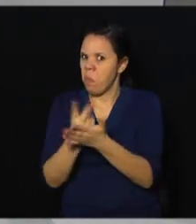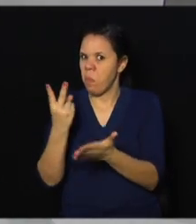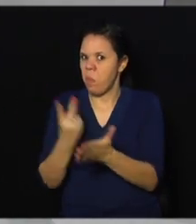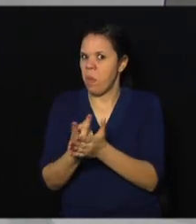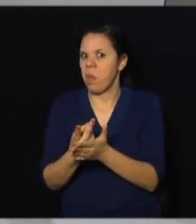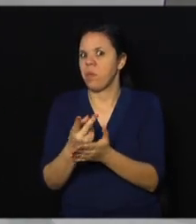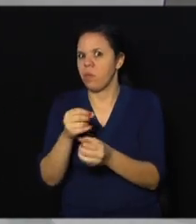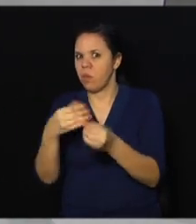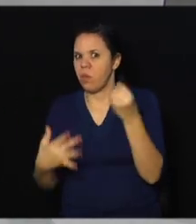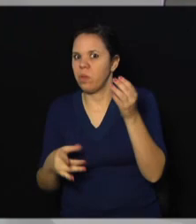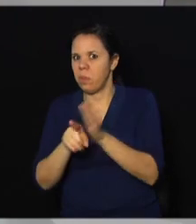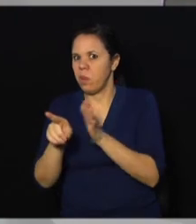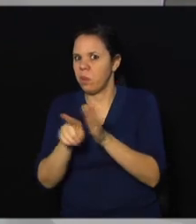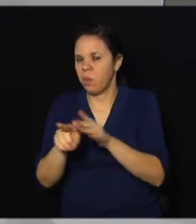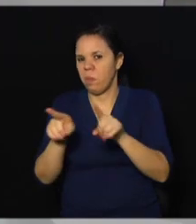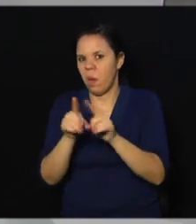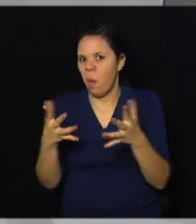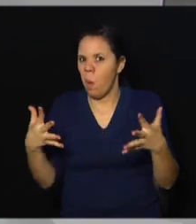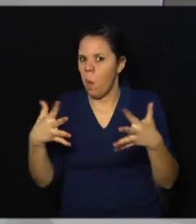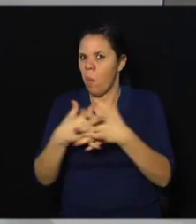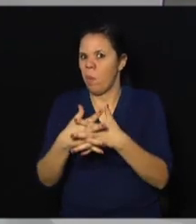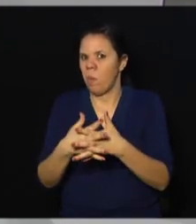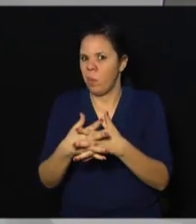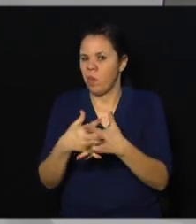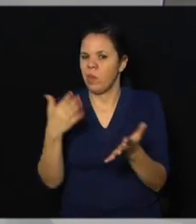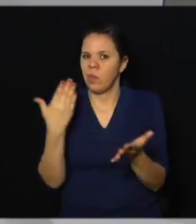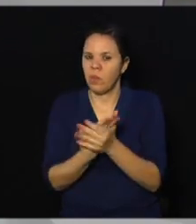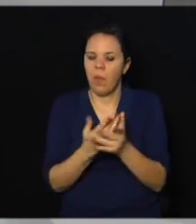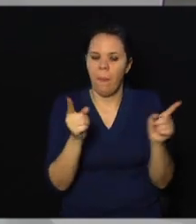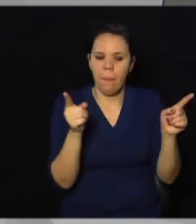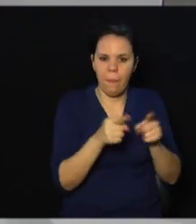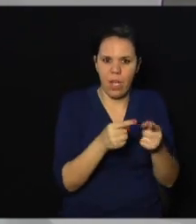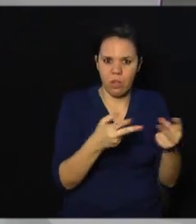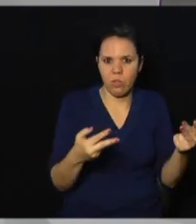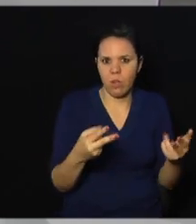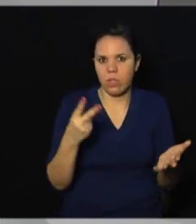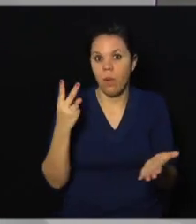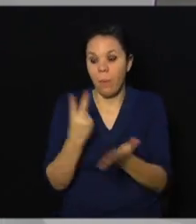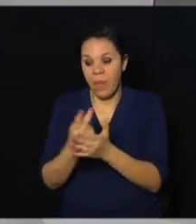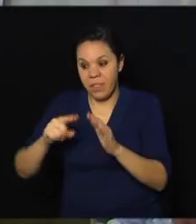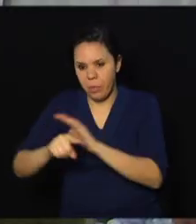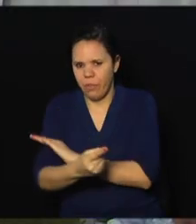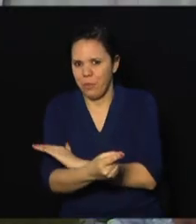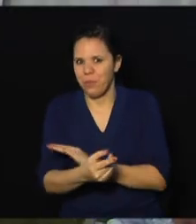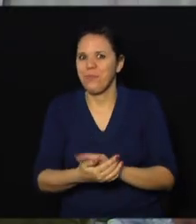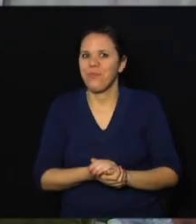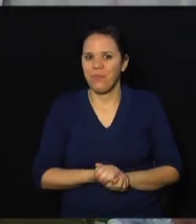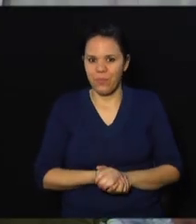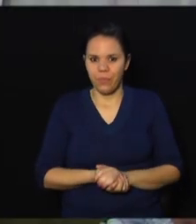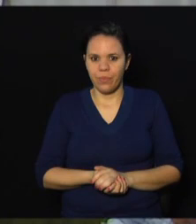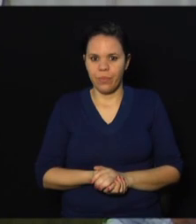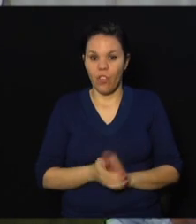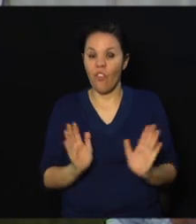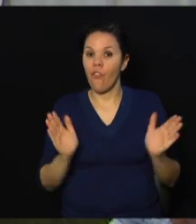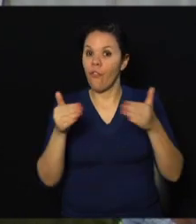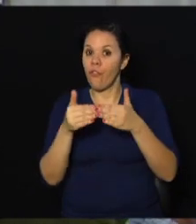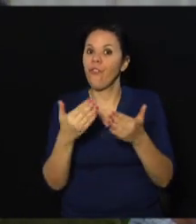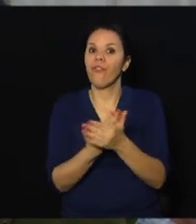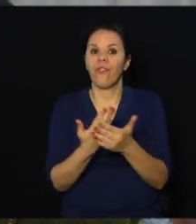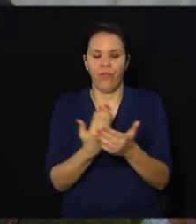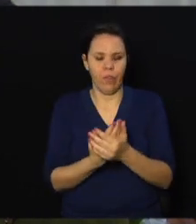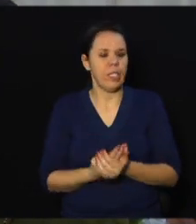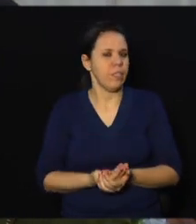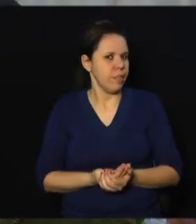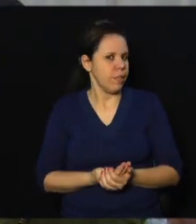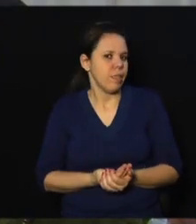também complica um pouco, porque você vai ter que estudar menos coisa, porém com mais aprofundamento. Direciona um pouco o foco nos estudos, né?